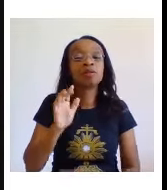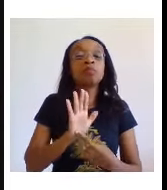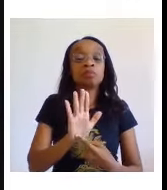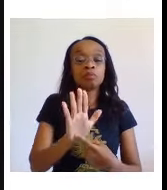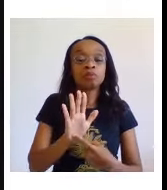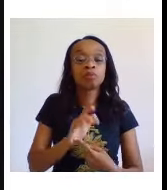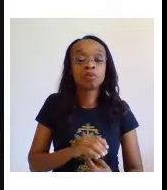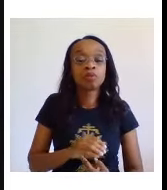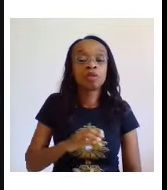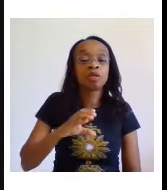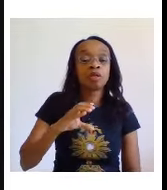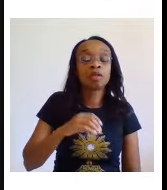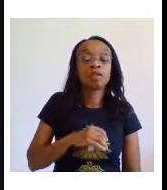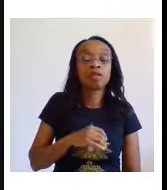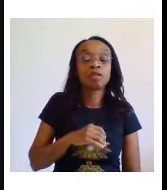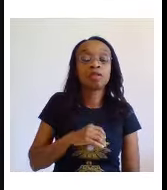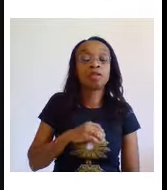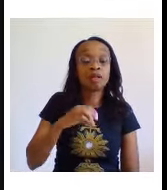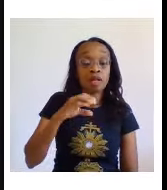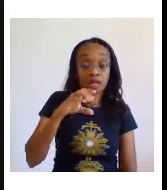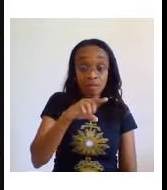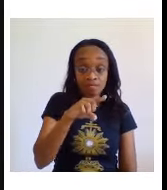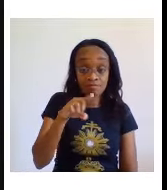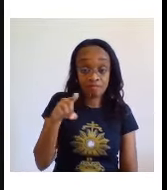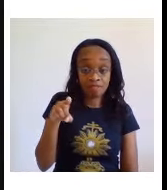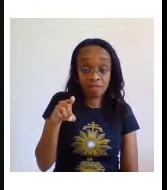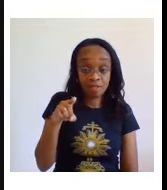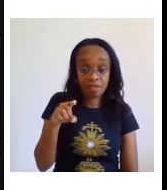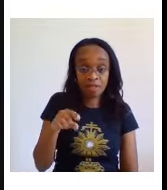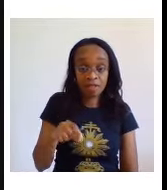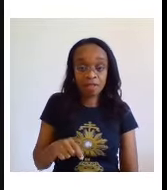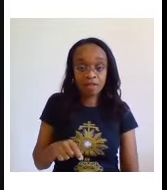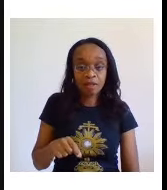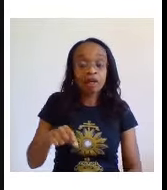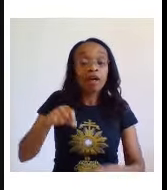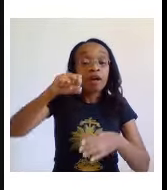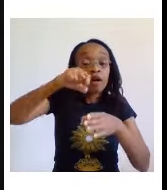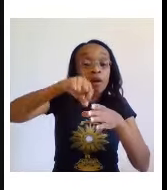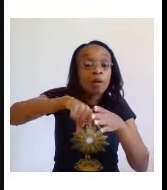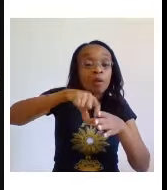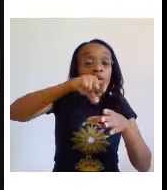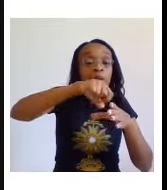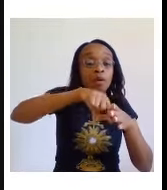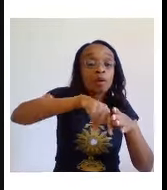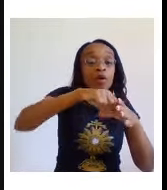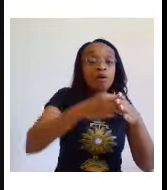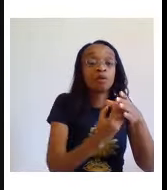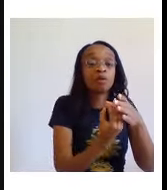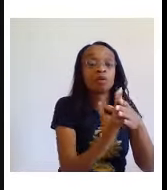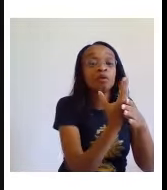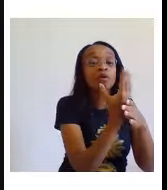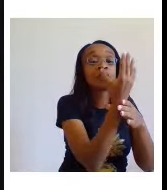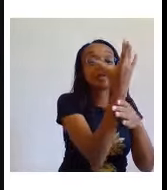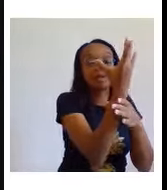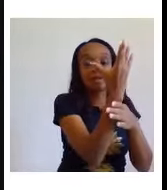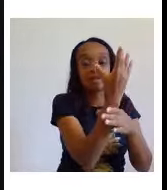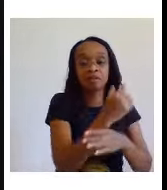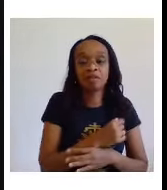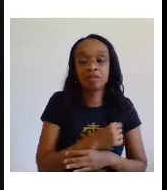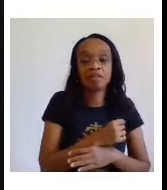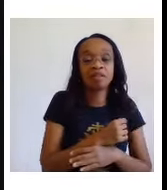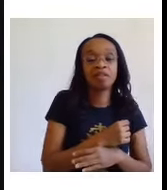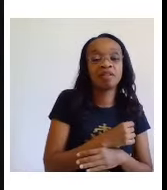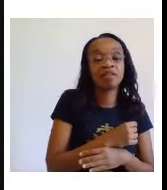a nossa possibilidade de fazer um plantio de várias árvores. O Ecomuseu é uma iniciativa do Centro